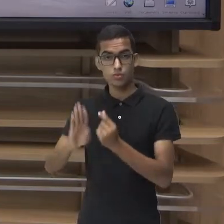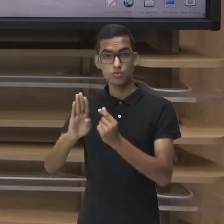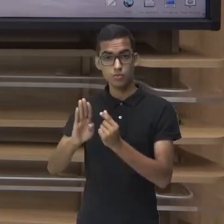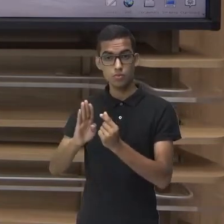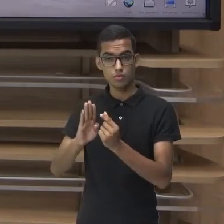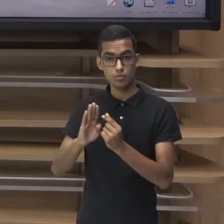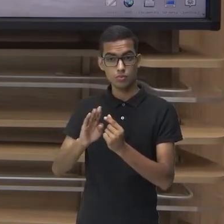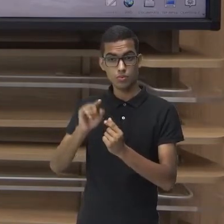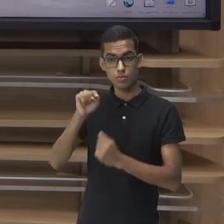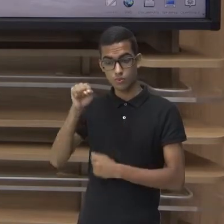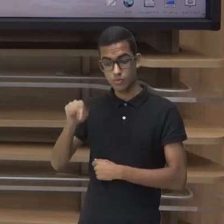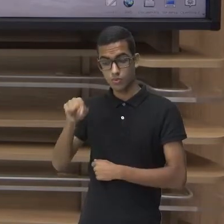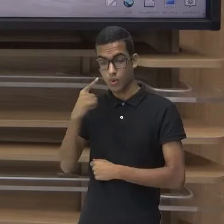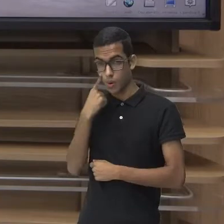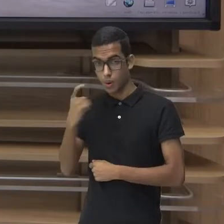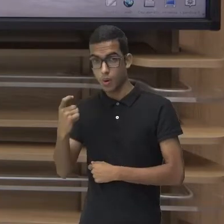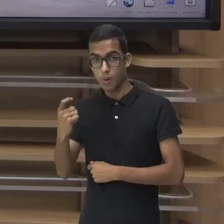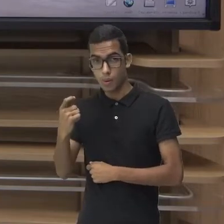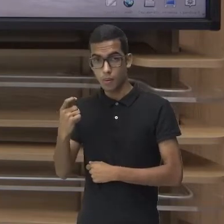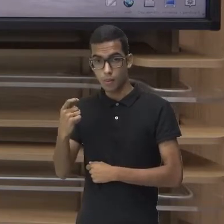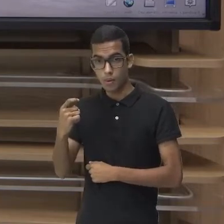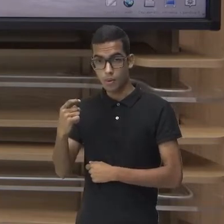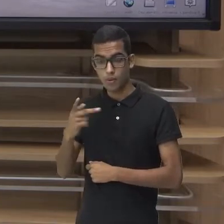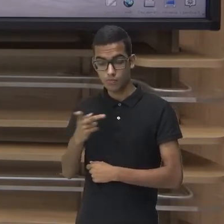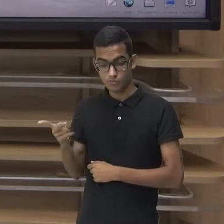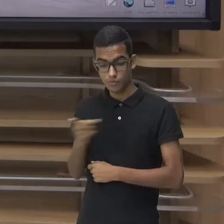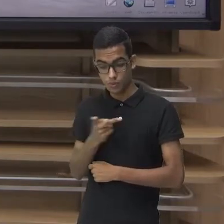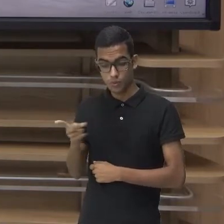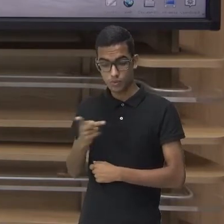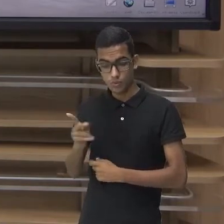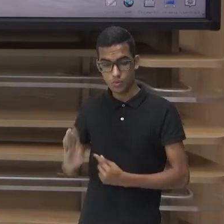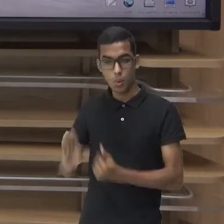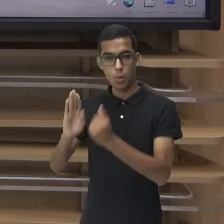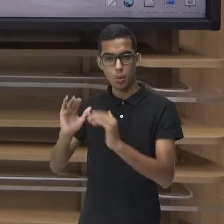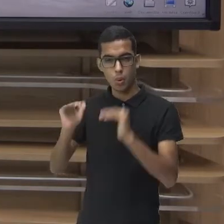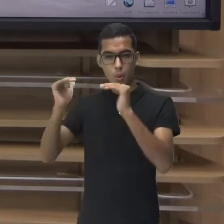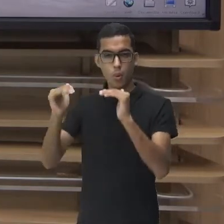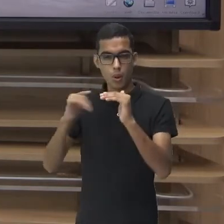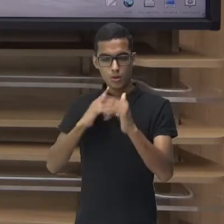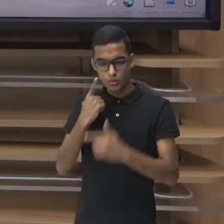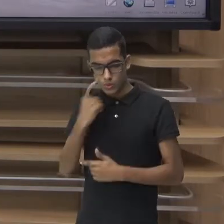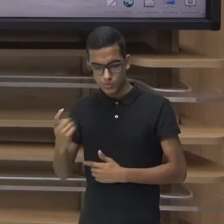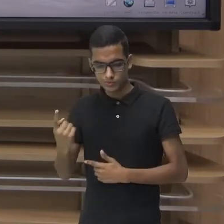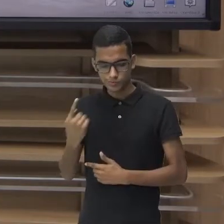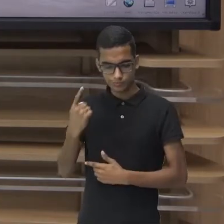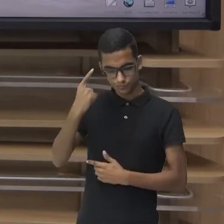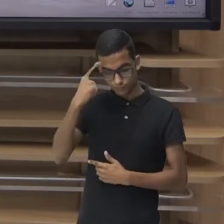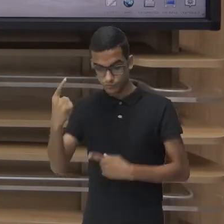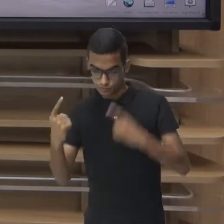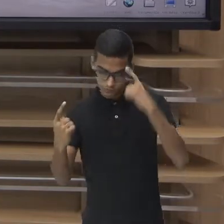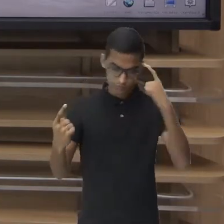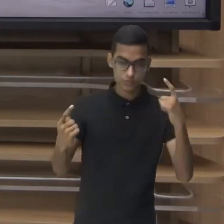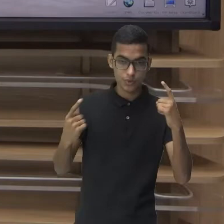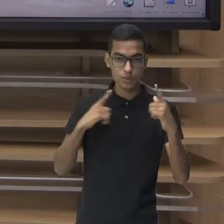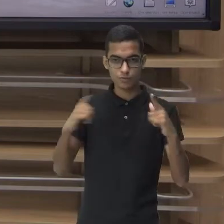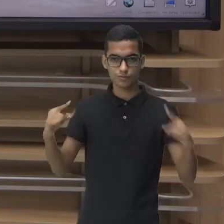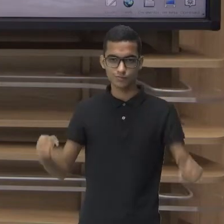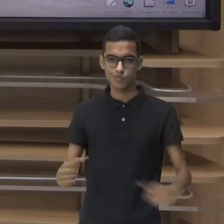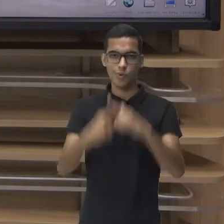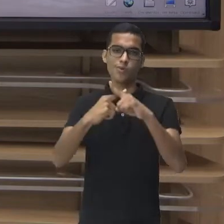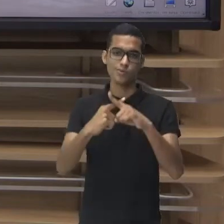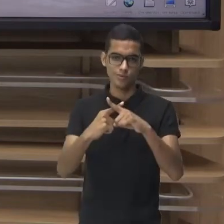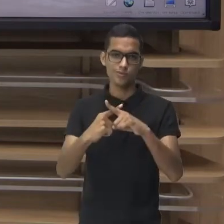período. E é os interesses dos dois que vão acabar entrando em conflito durante a condução da Revolução